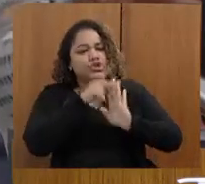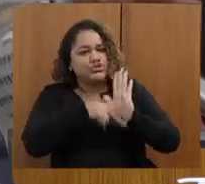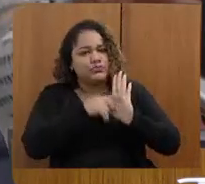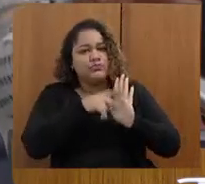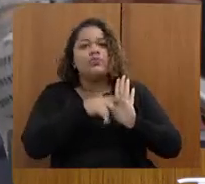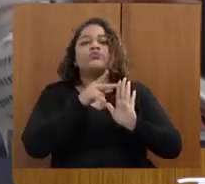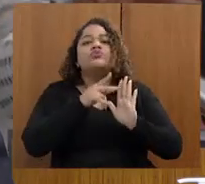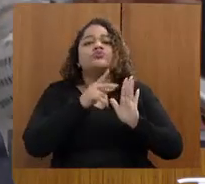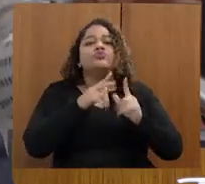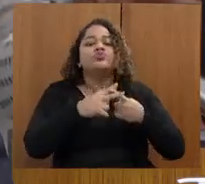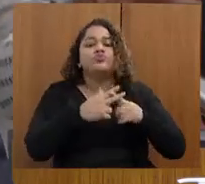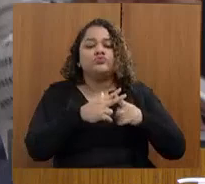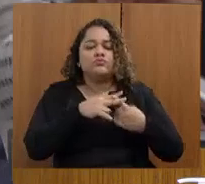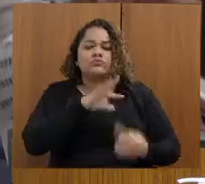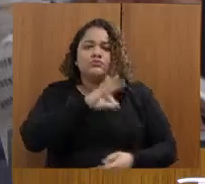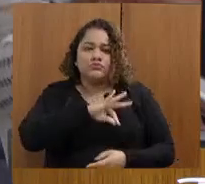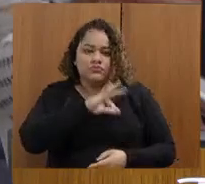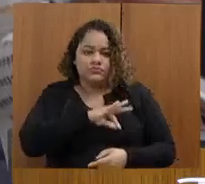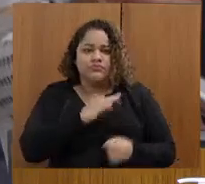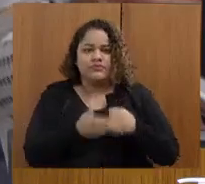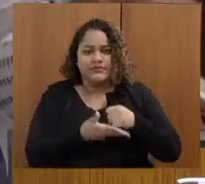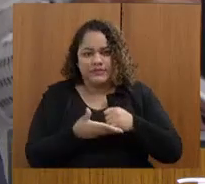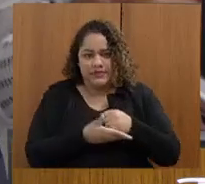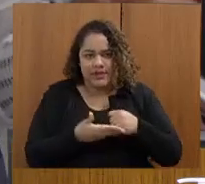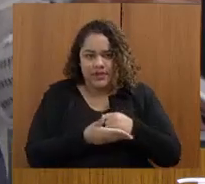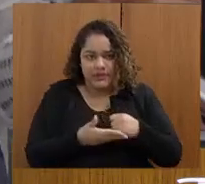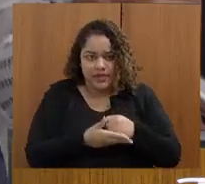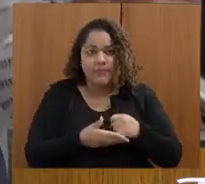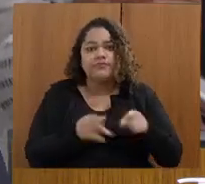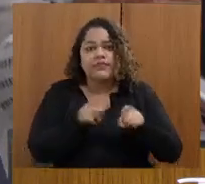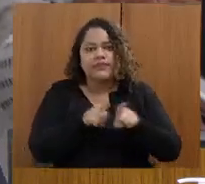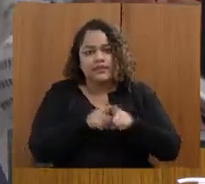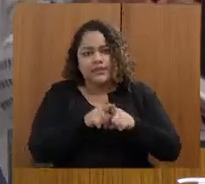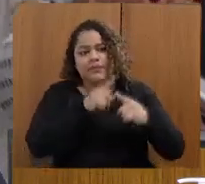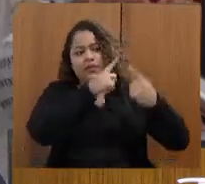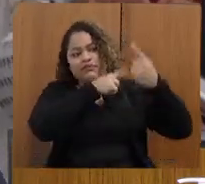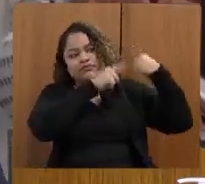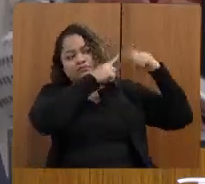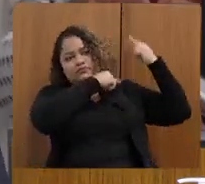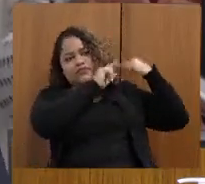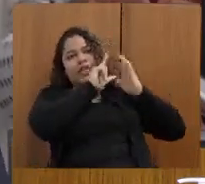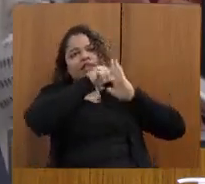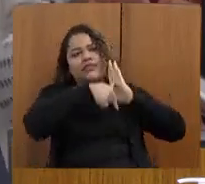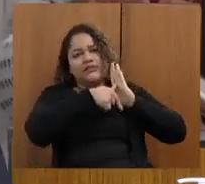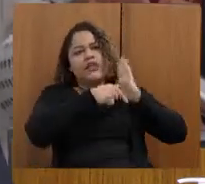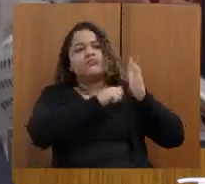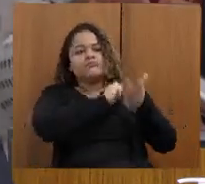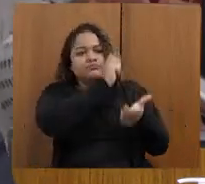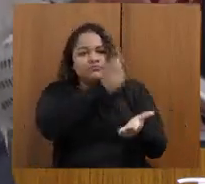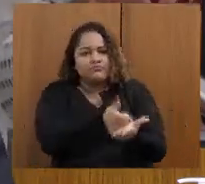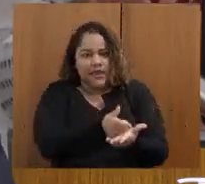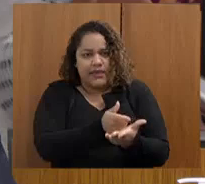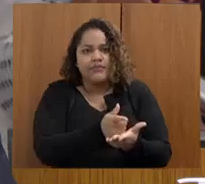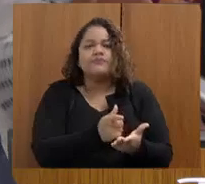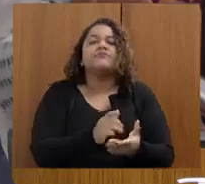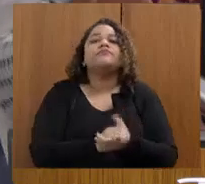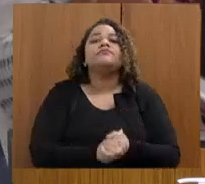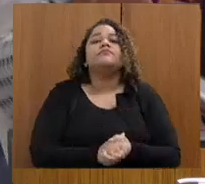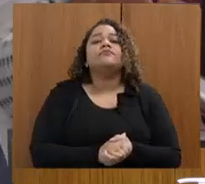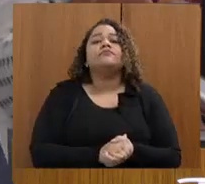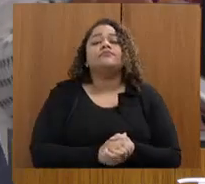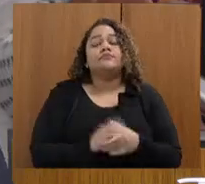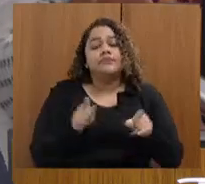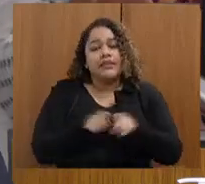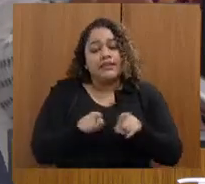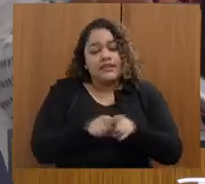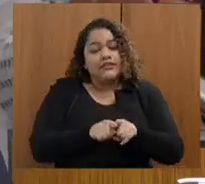né Sobretudo com relação de forma retroativo sem causar qualquer prejuízo a classe com relação à questão do